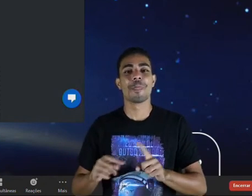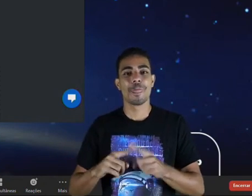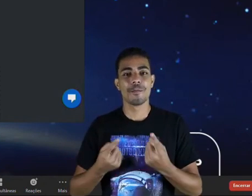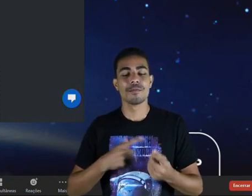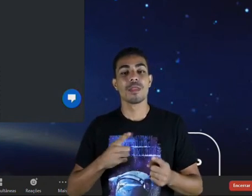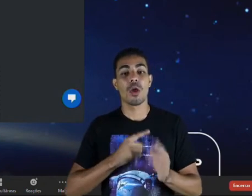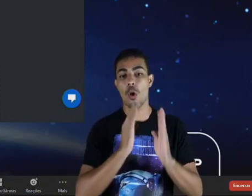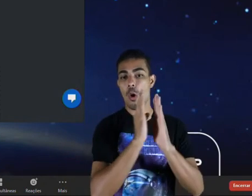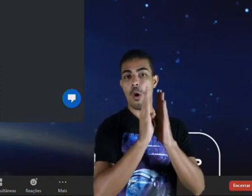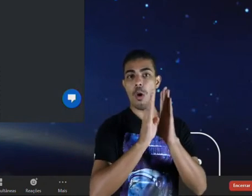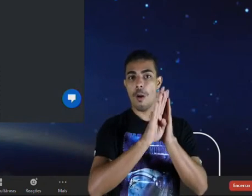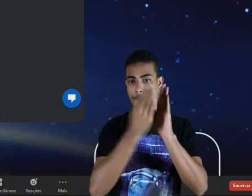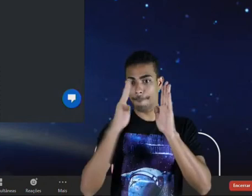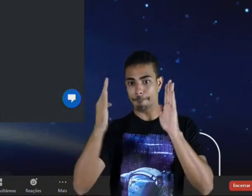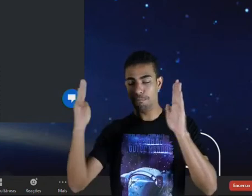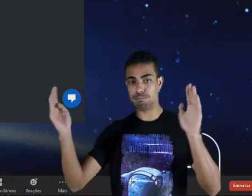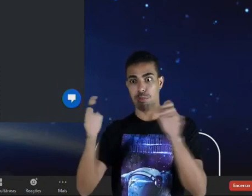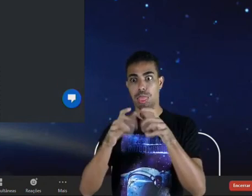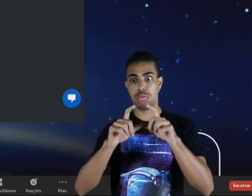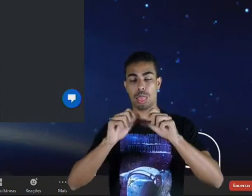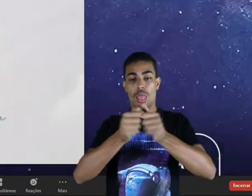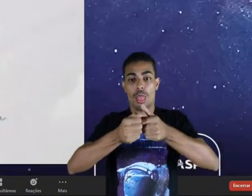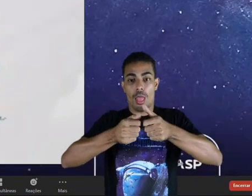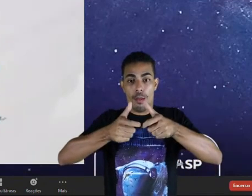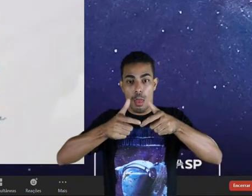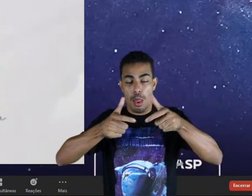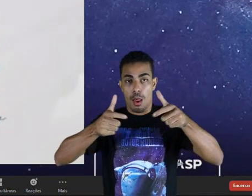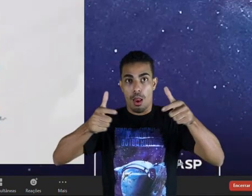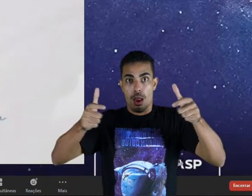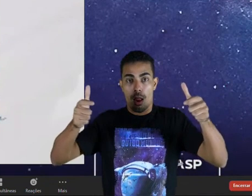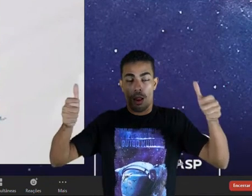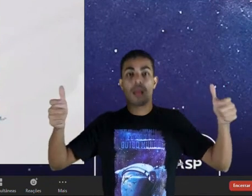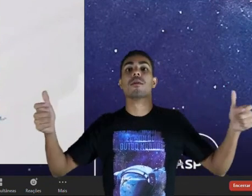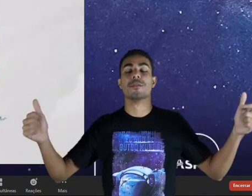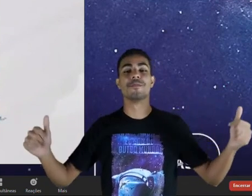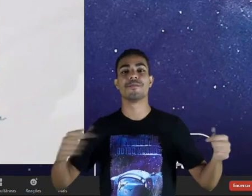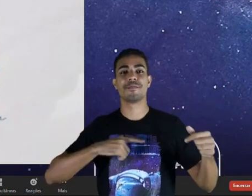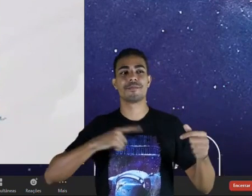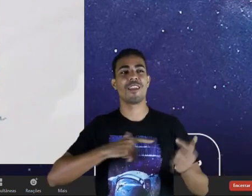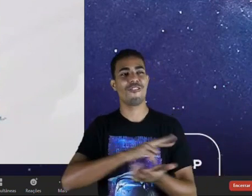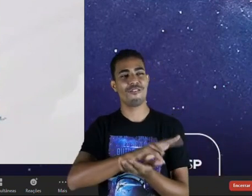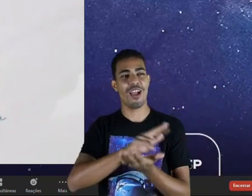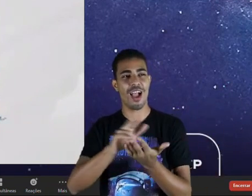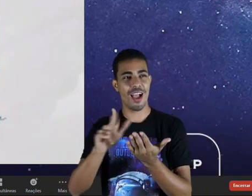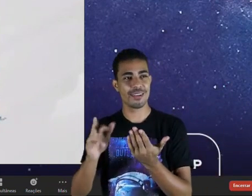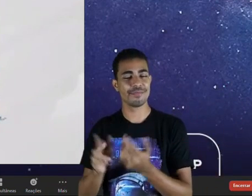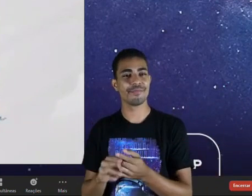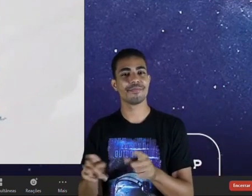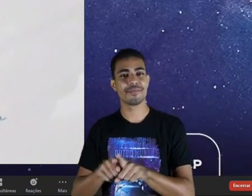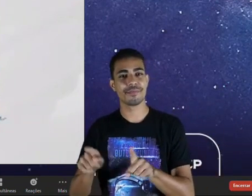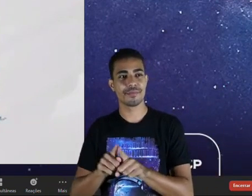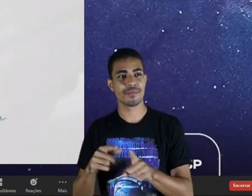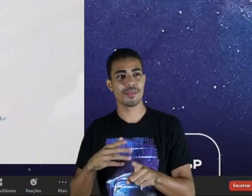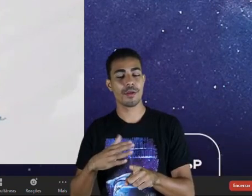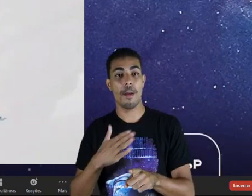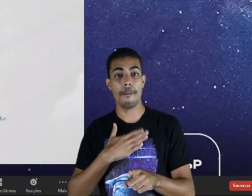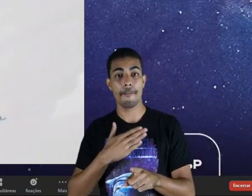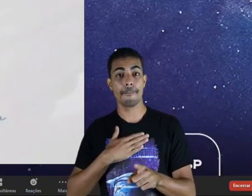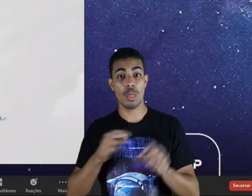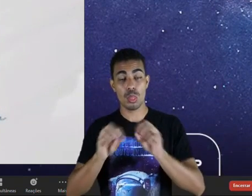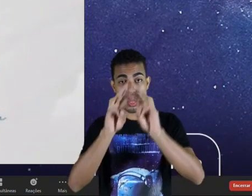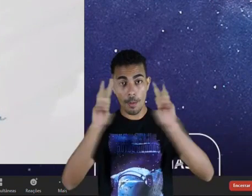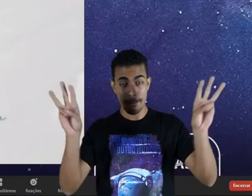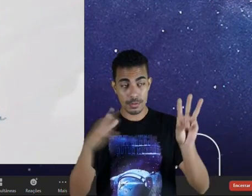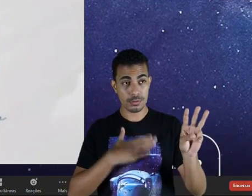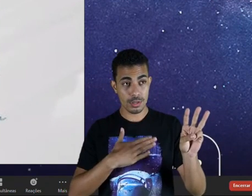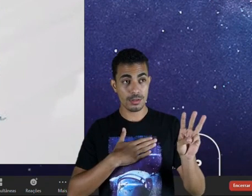uma biblioteca muito grande de livros, comentários e tudo mais, tá bom? Eu também tenho no meu site, depois vocês podem olhar